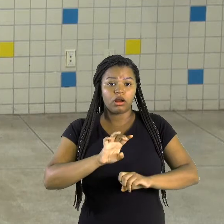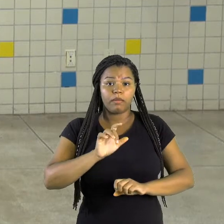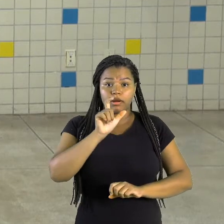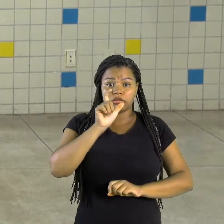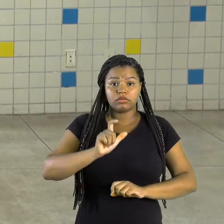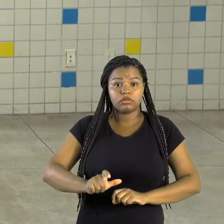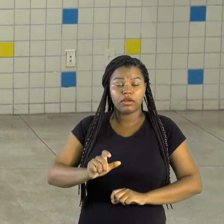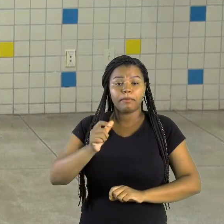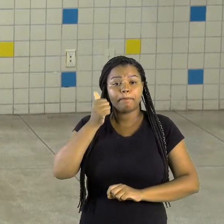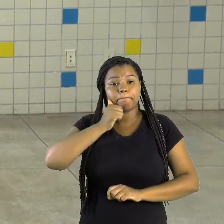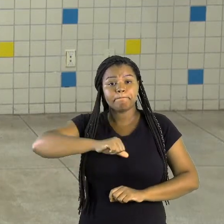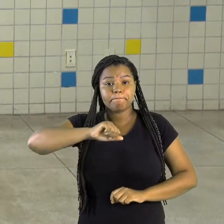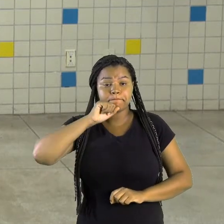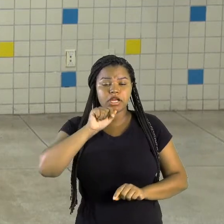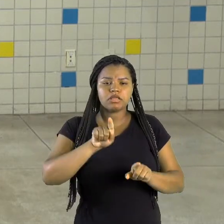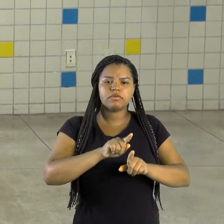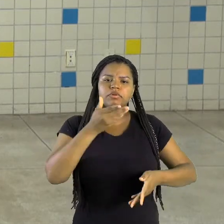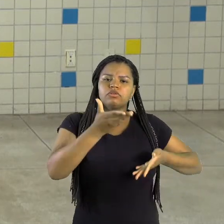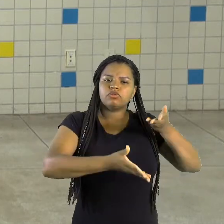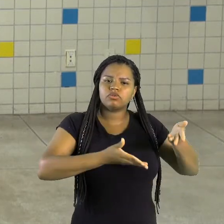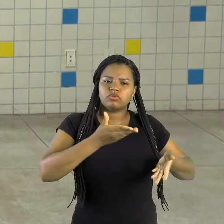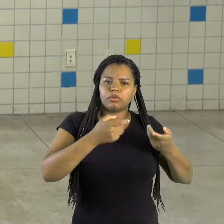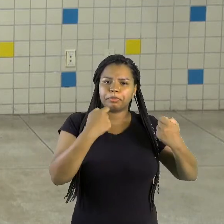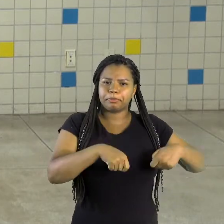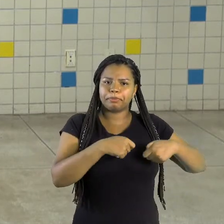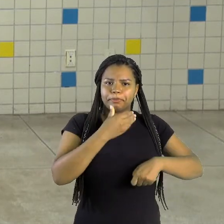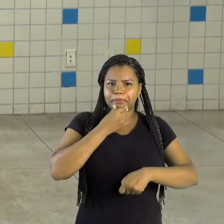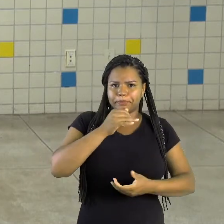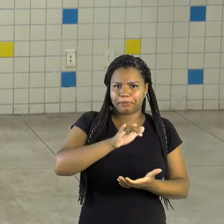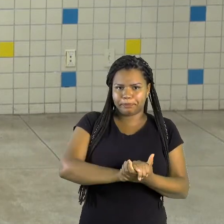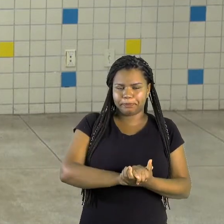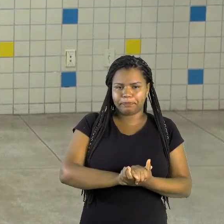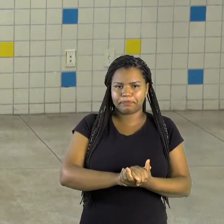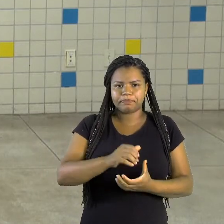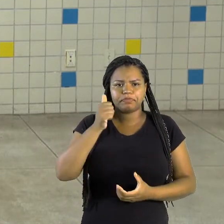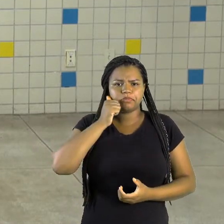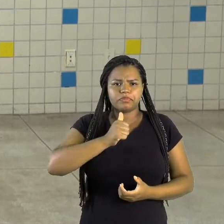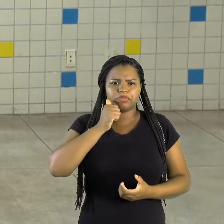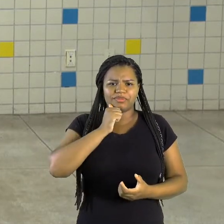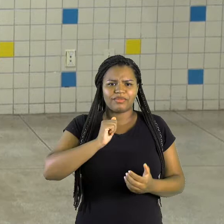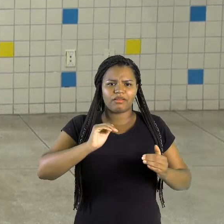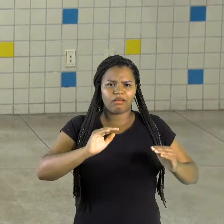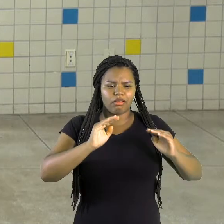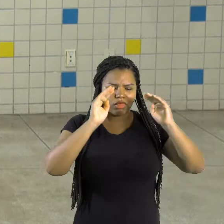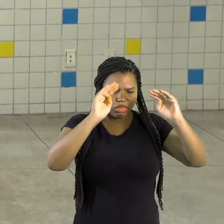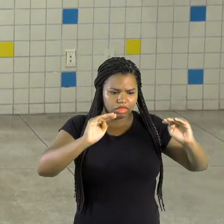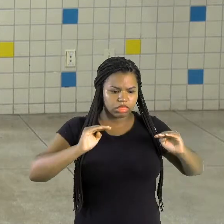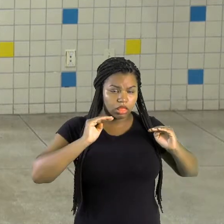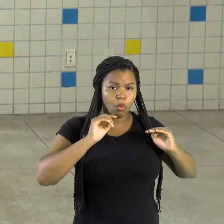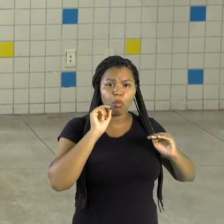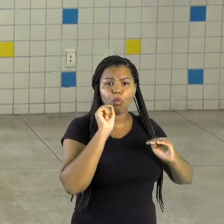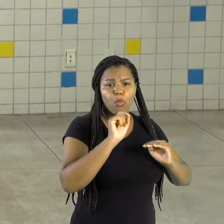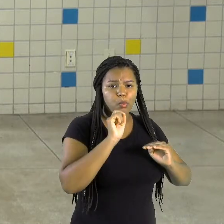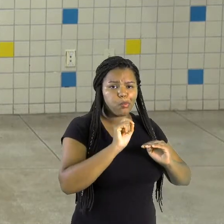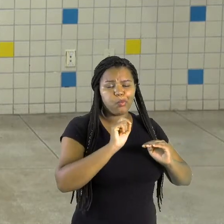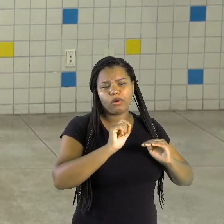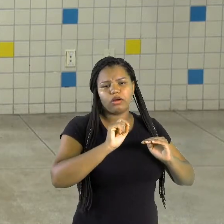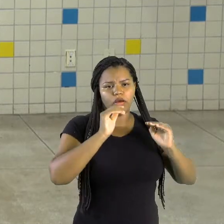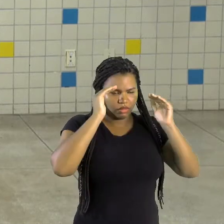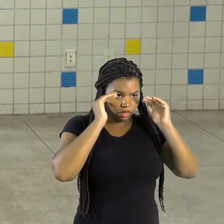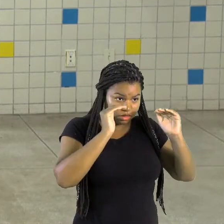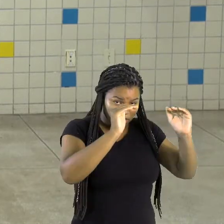atender às necessidades dos seus maridos. As mulheres atenienses eram subjugadas ao poder do pai. Ele é